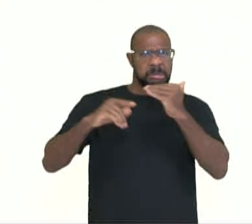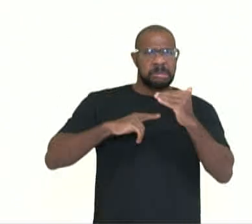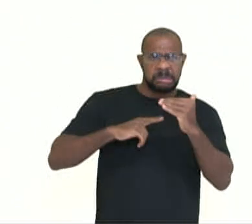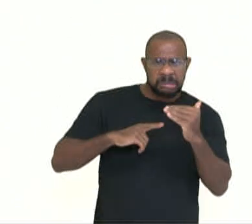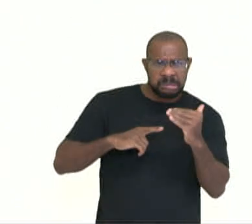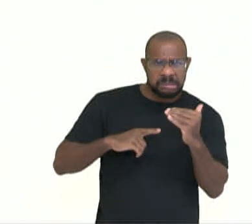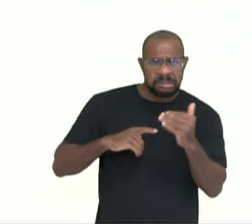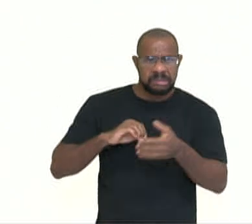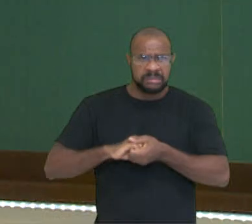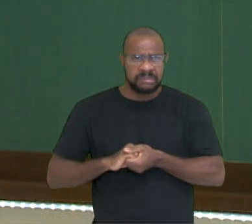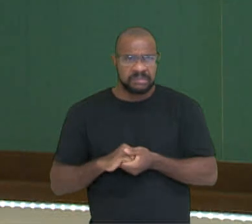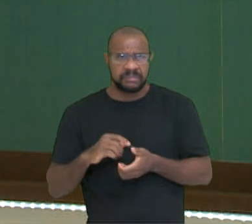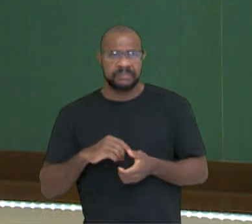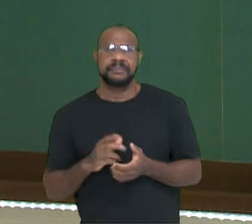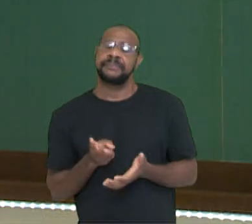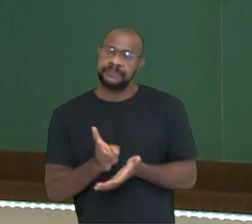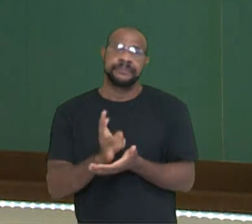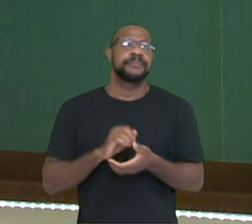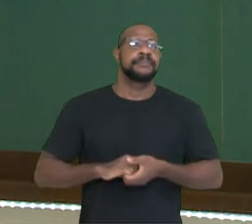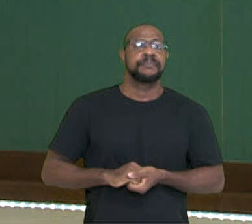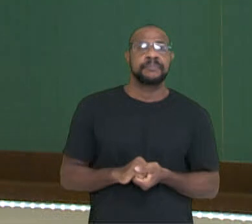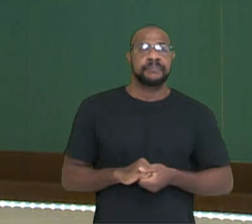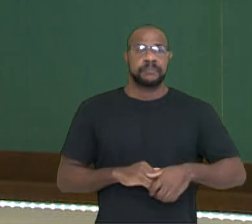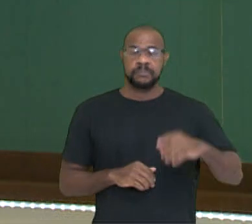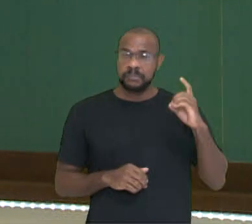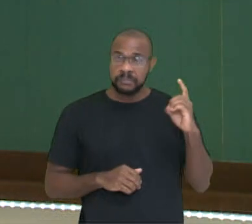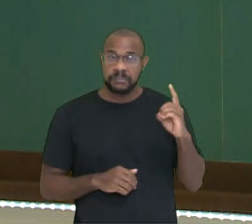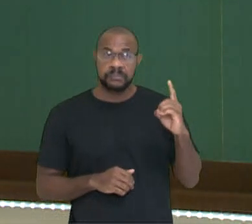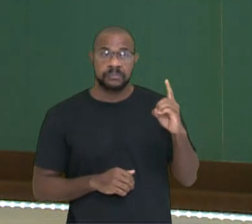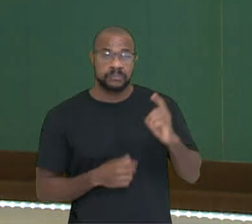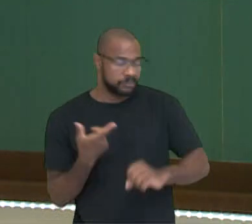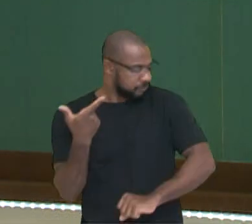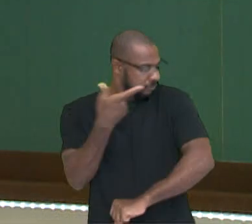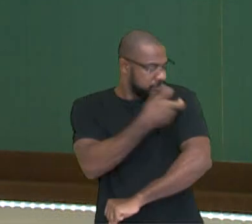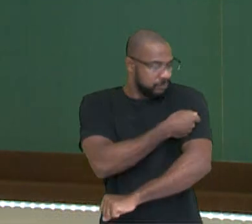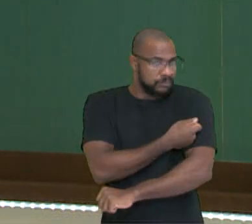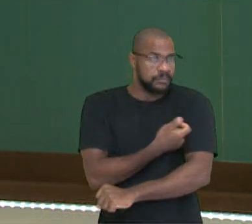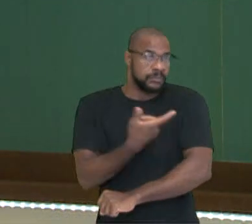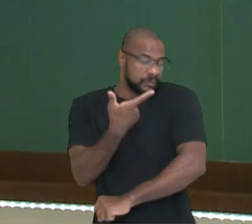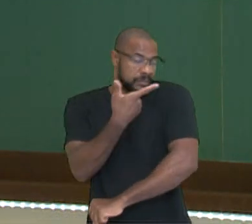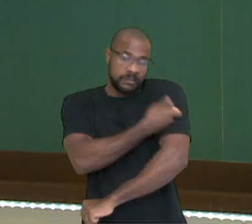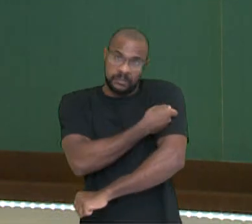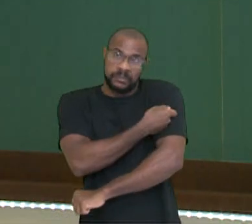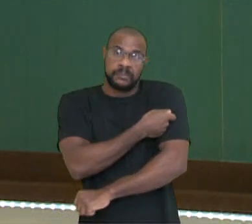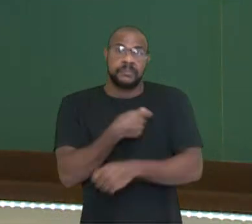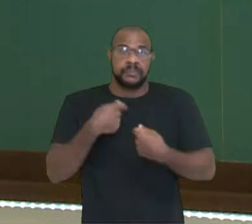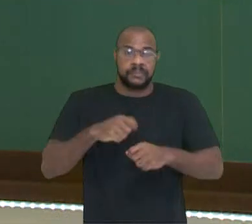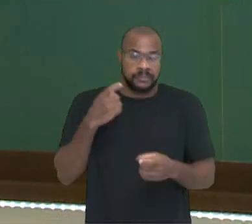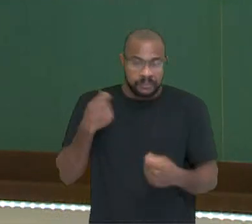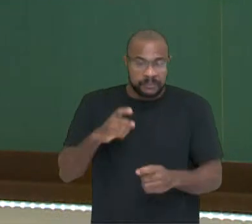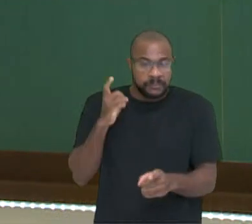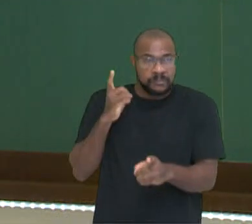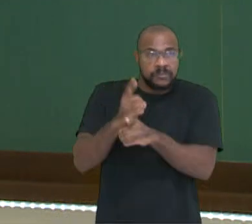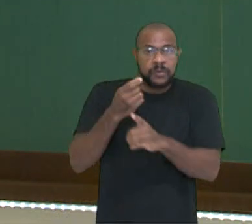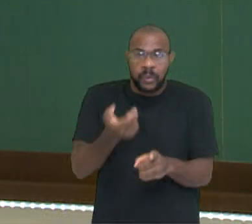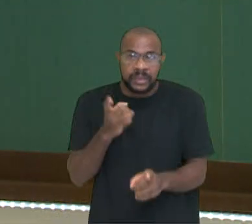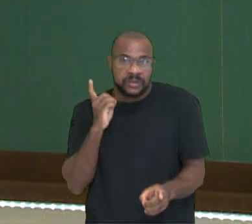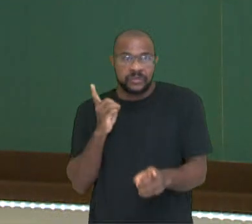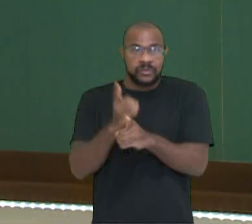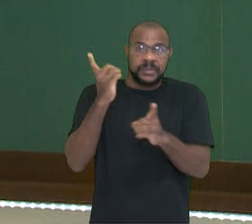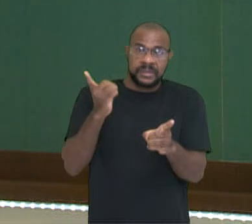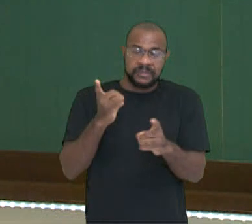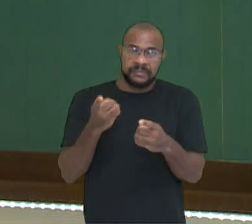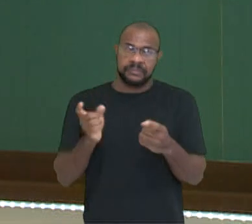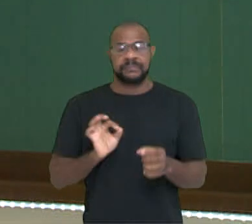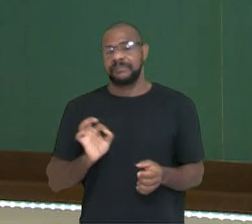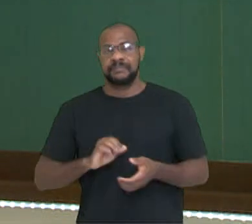aí? Tá na dúvida? Vamos continuar aqui. Letra D. Uma vacina contra a Zika está prestes a ser descoberta? Não falou nada disso, né,